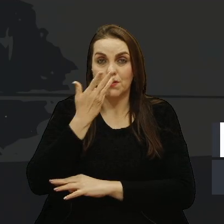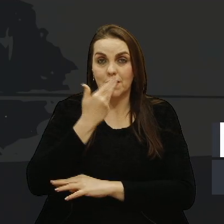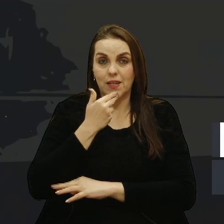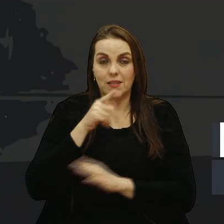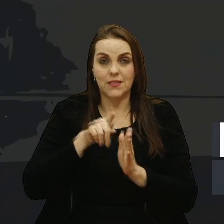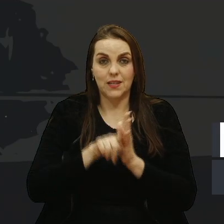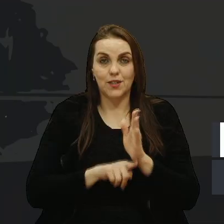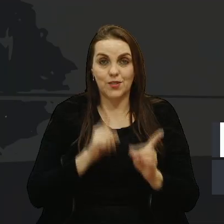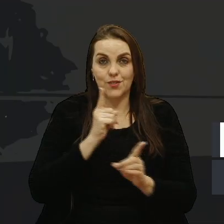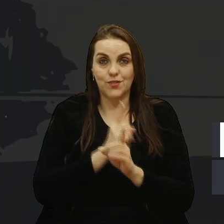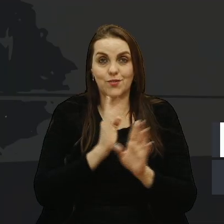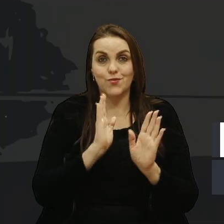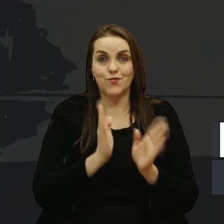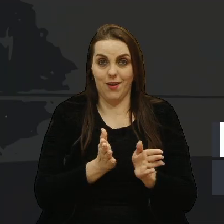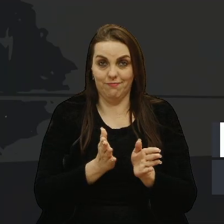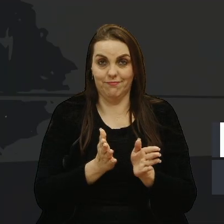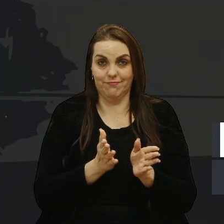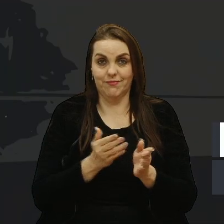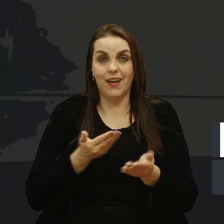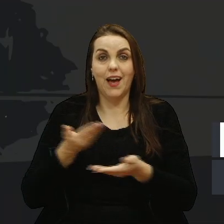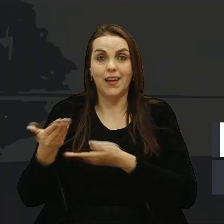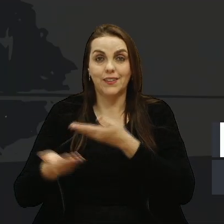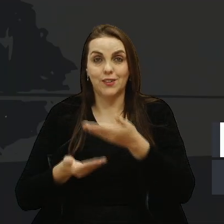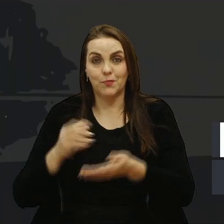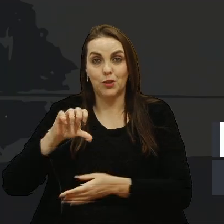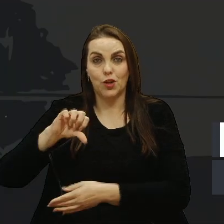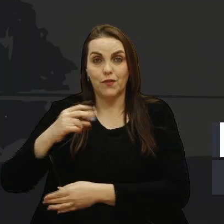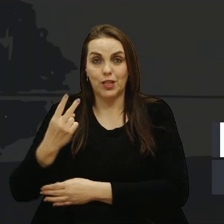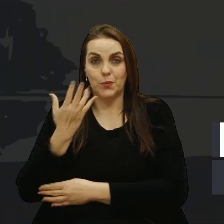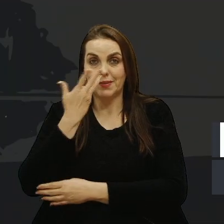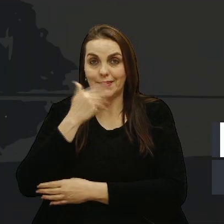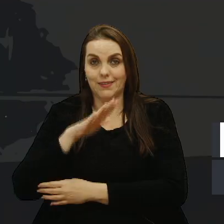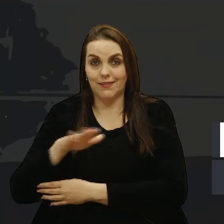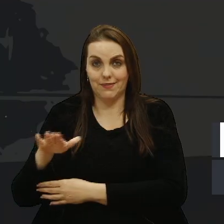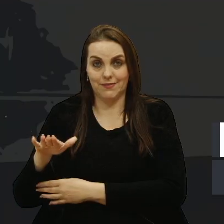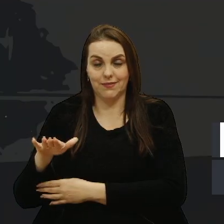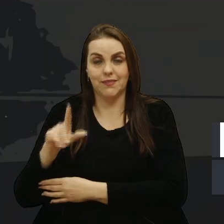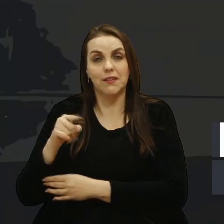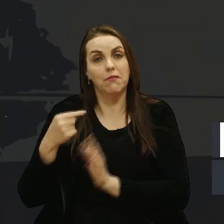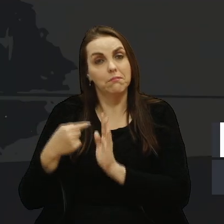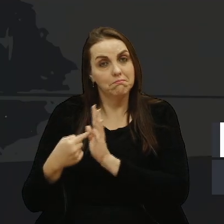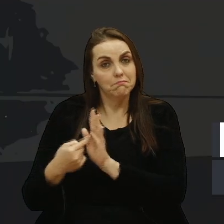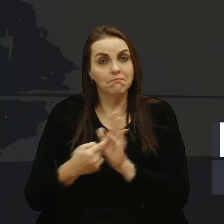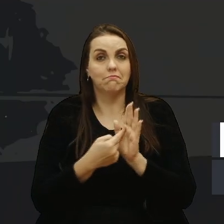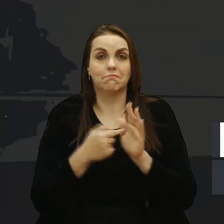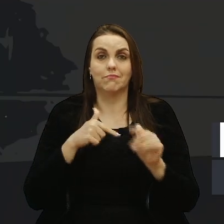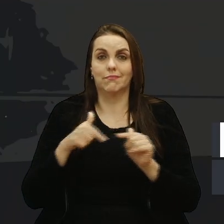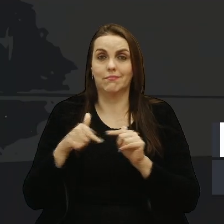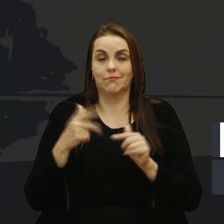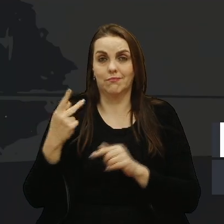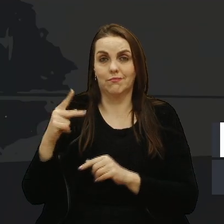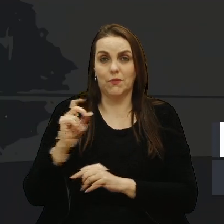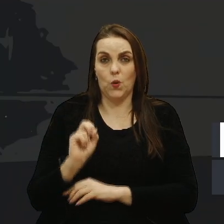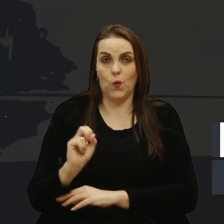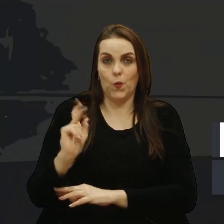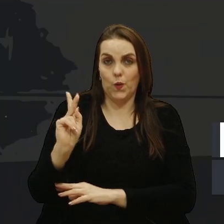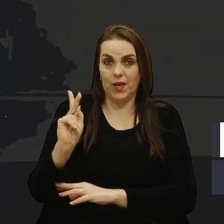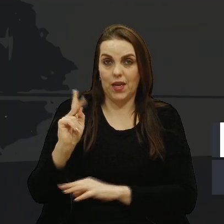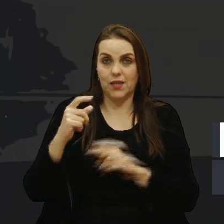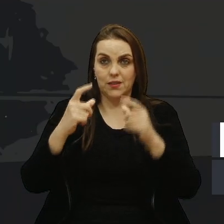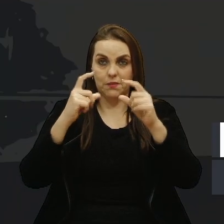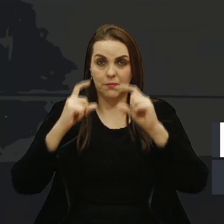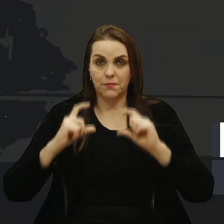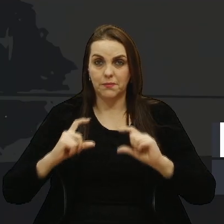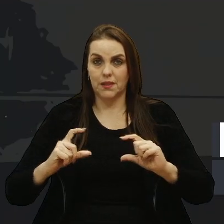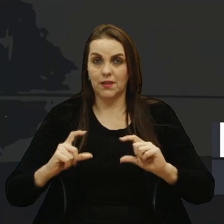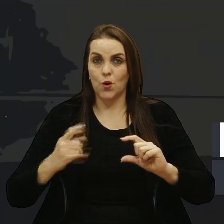questão do autismo. Então, atende 92 crianças. Mas eles estavam expondo um trabalho deles e ok. Só que no último parágrafo diz